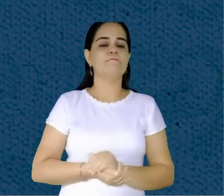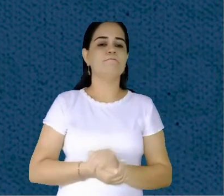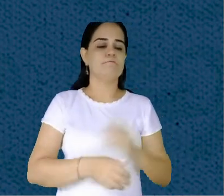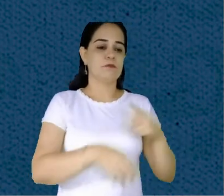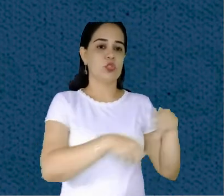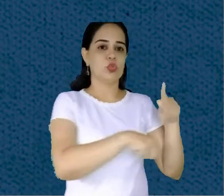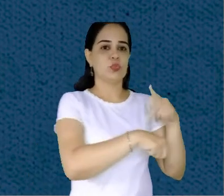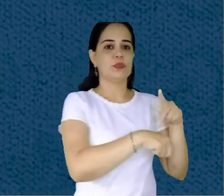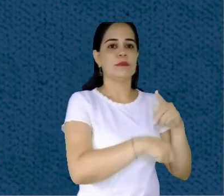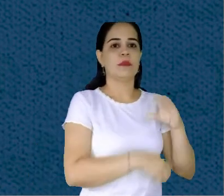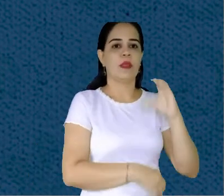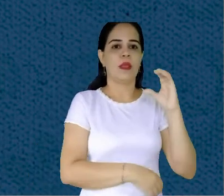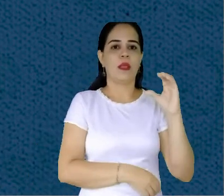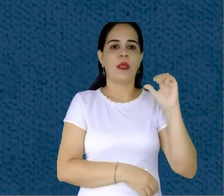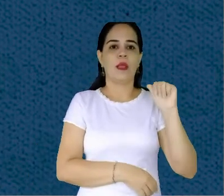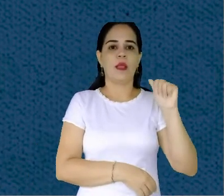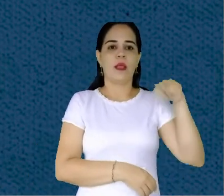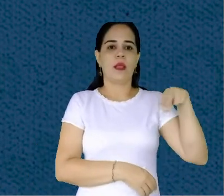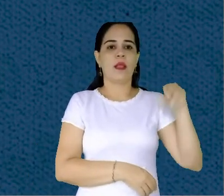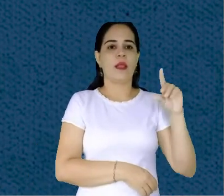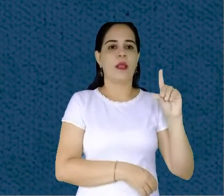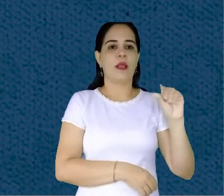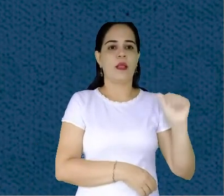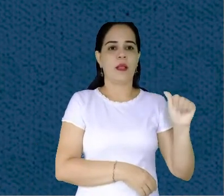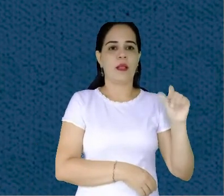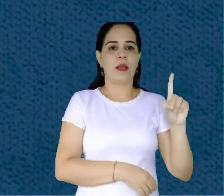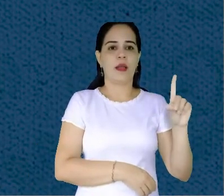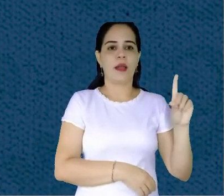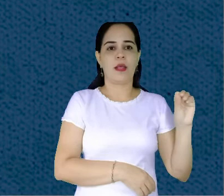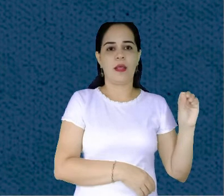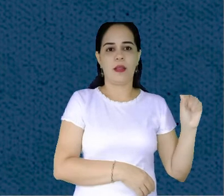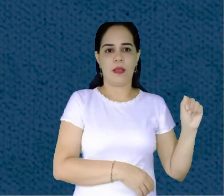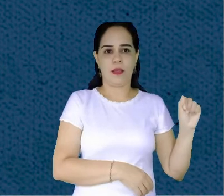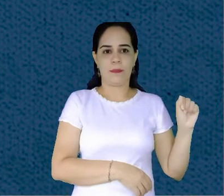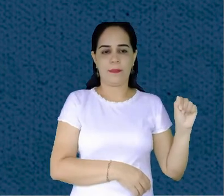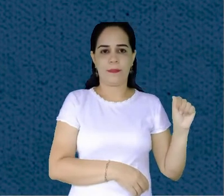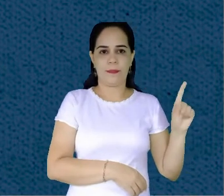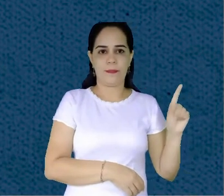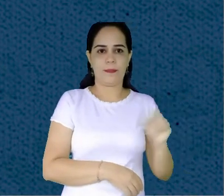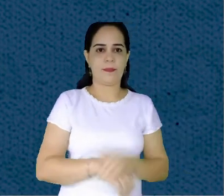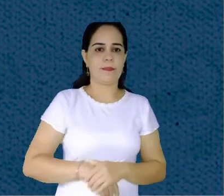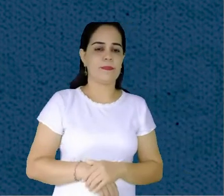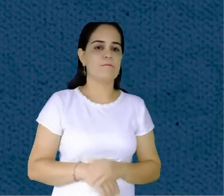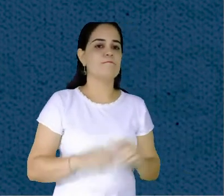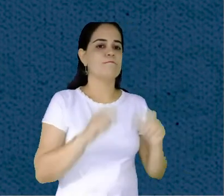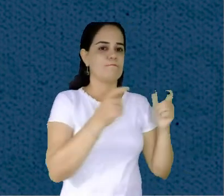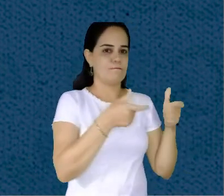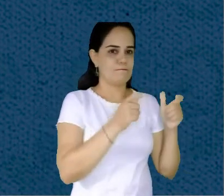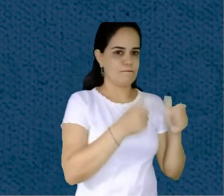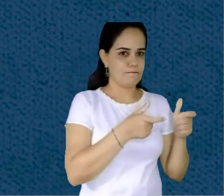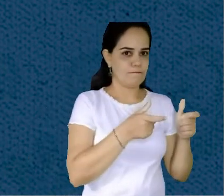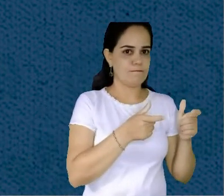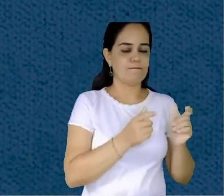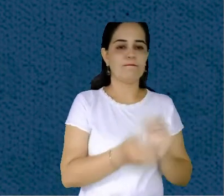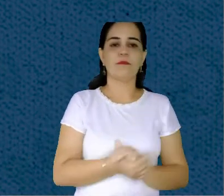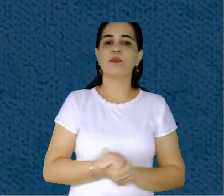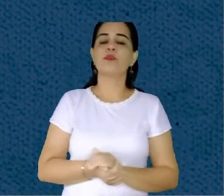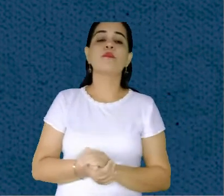38ª viagem apostólica do Pontífice, do Santo Padre, e visitará as cidades canadienses